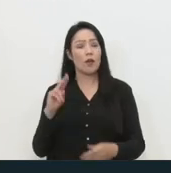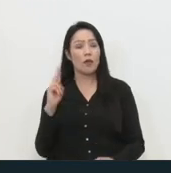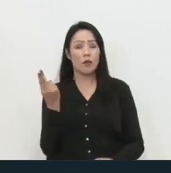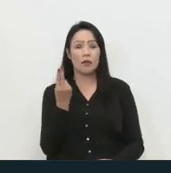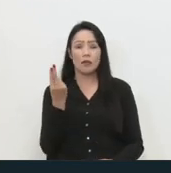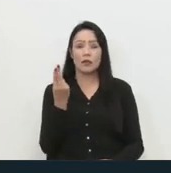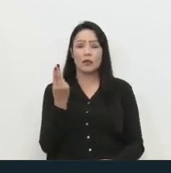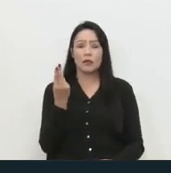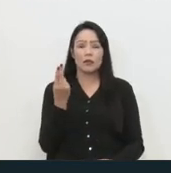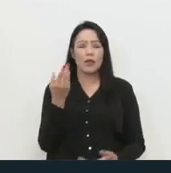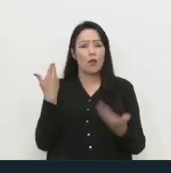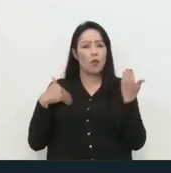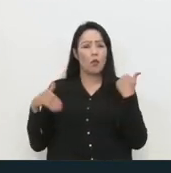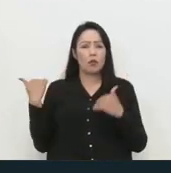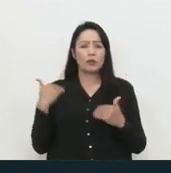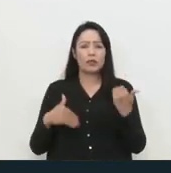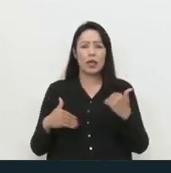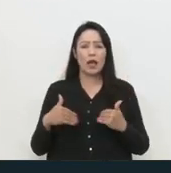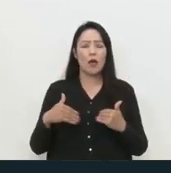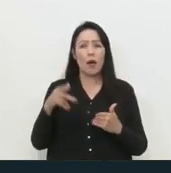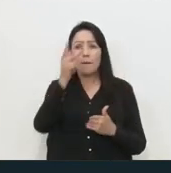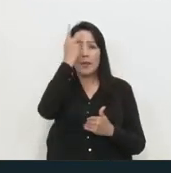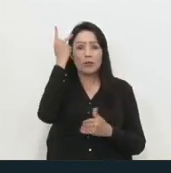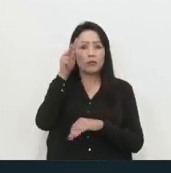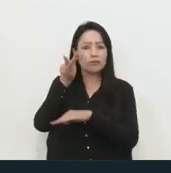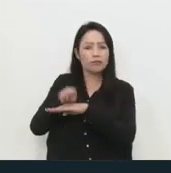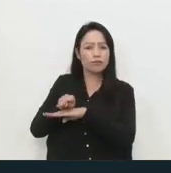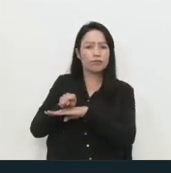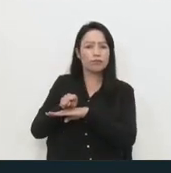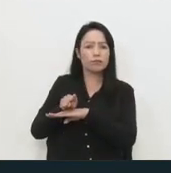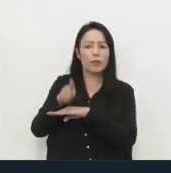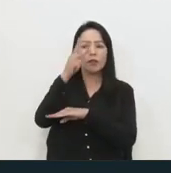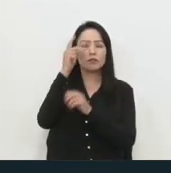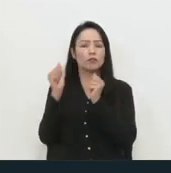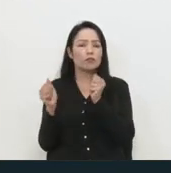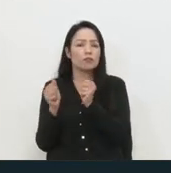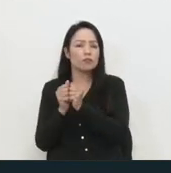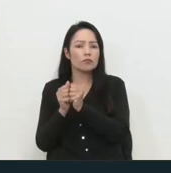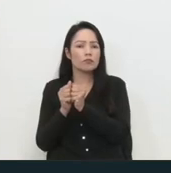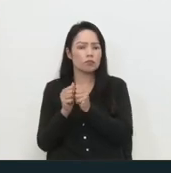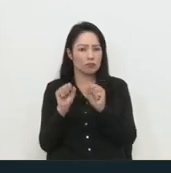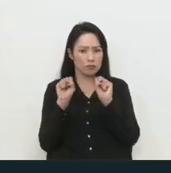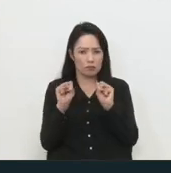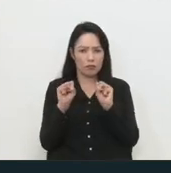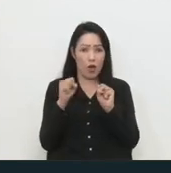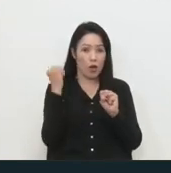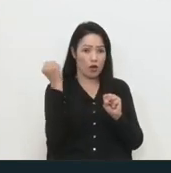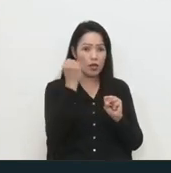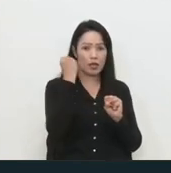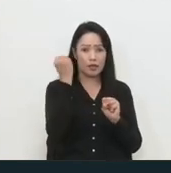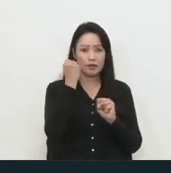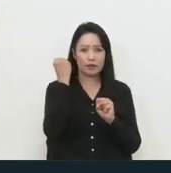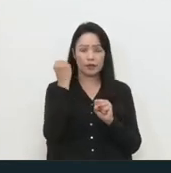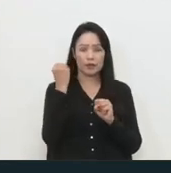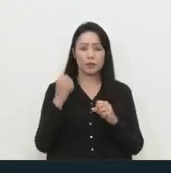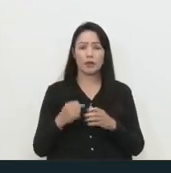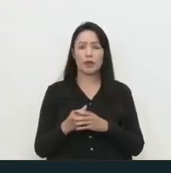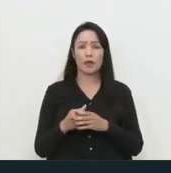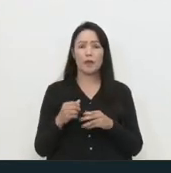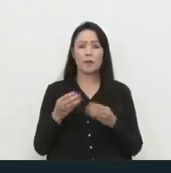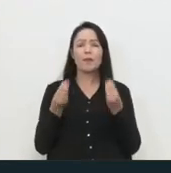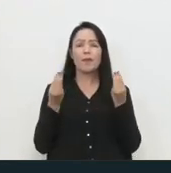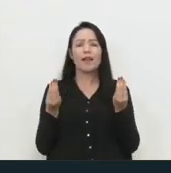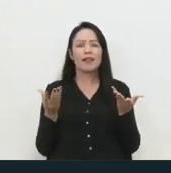machucar um paciente Um acompanhante a ponto de acontecer algo grave para que a